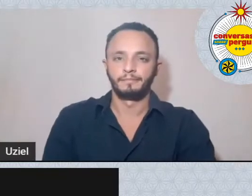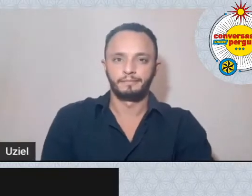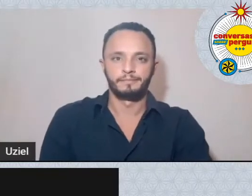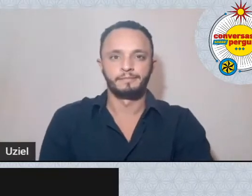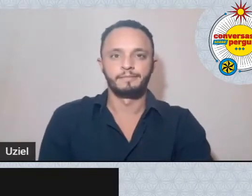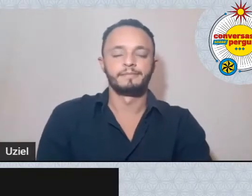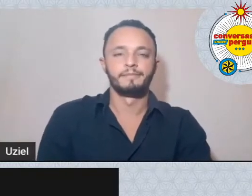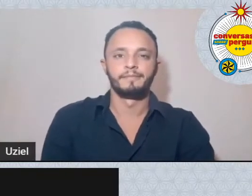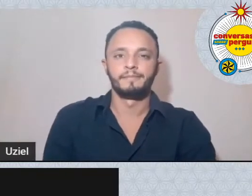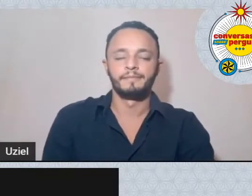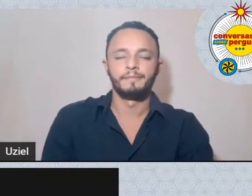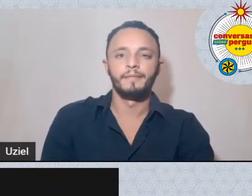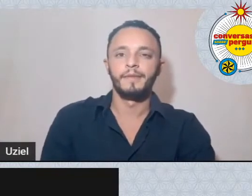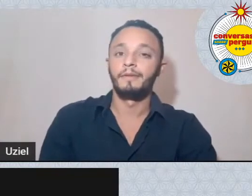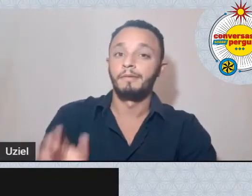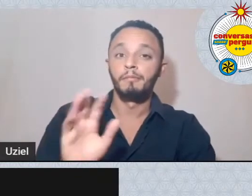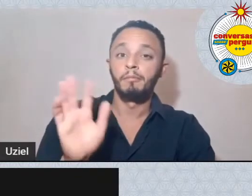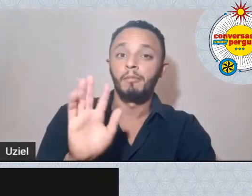Alô, alô?